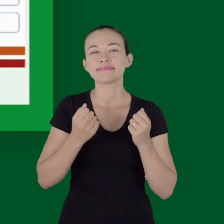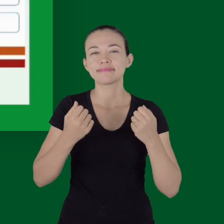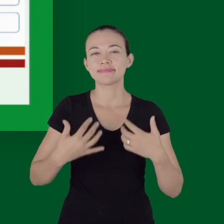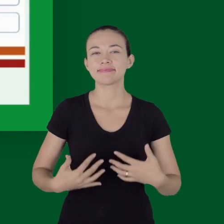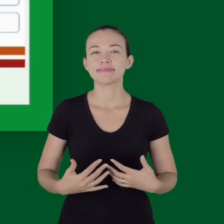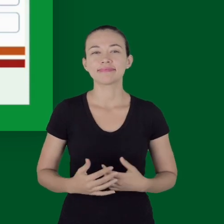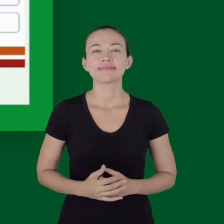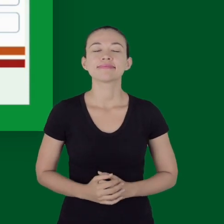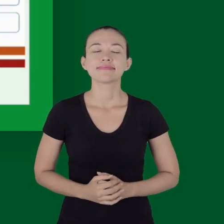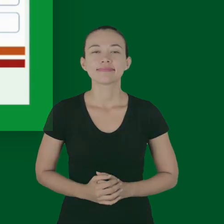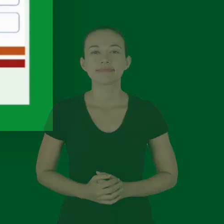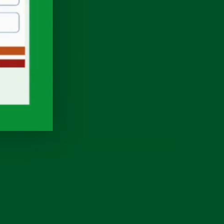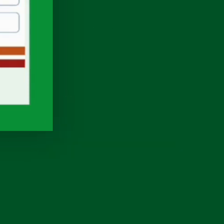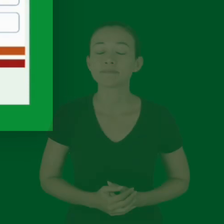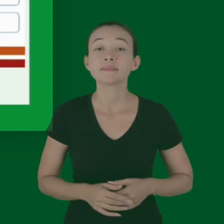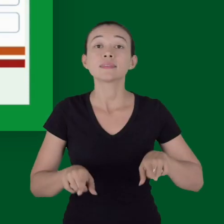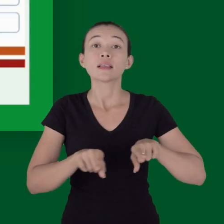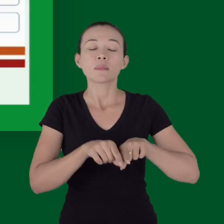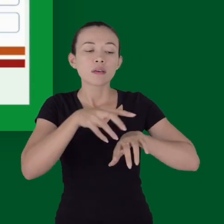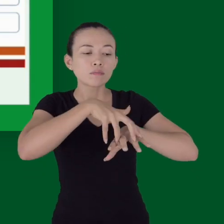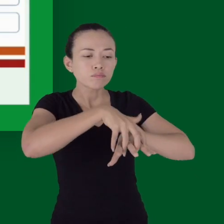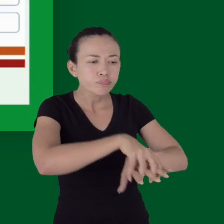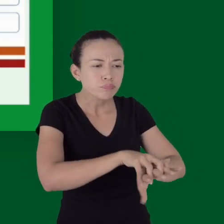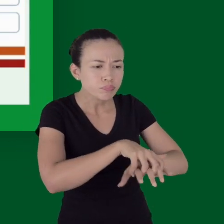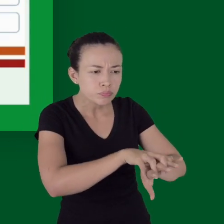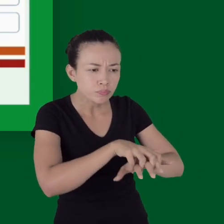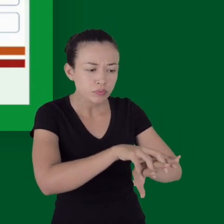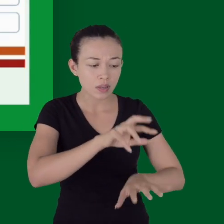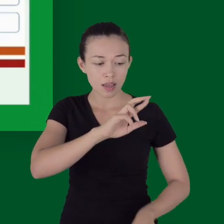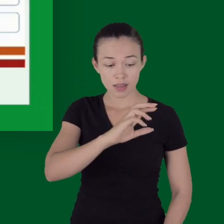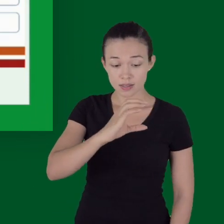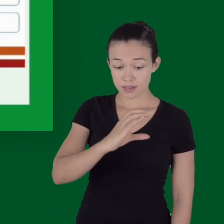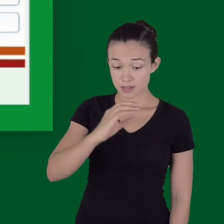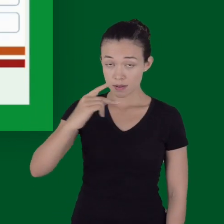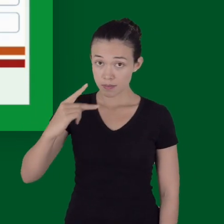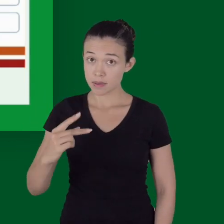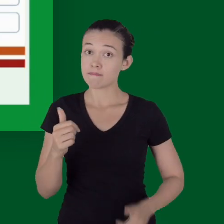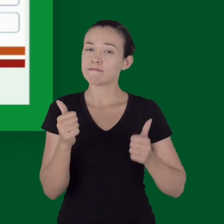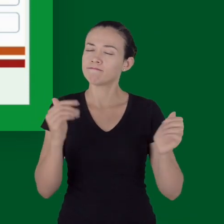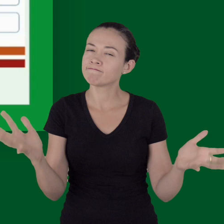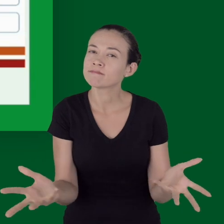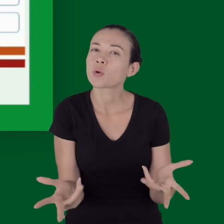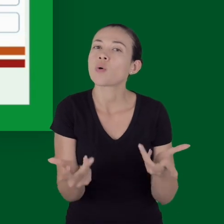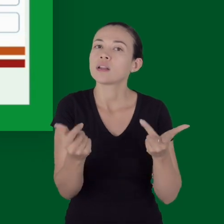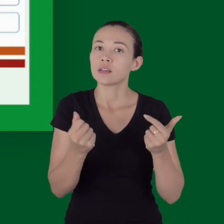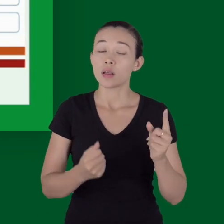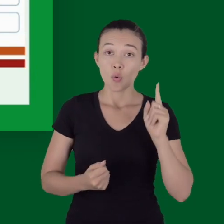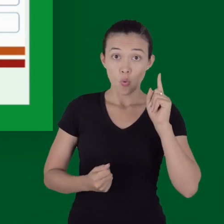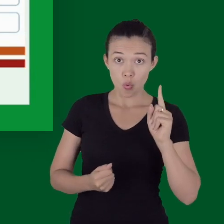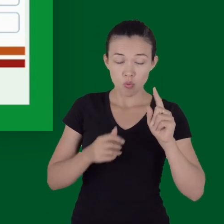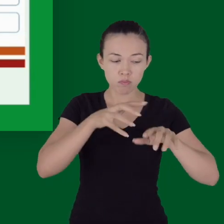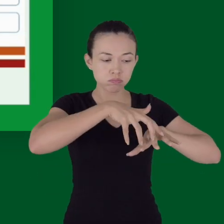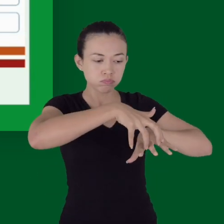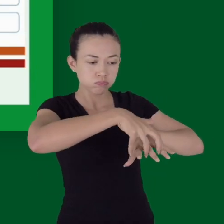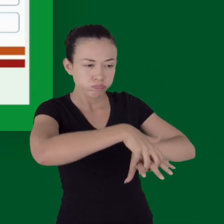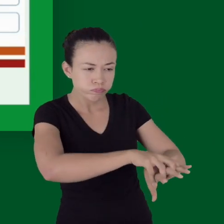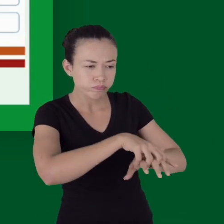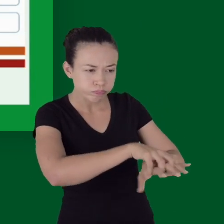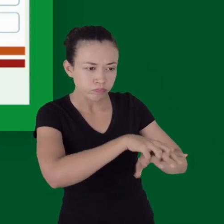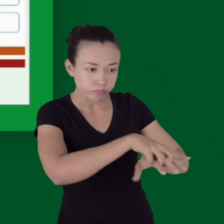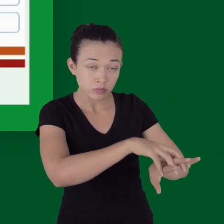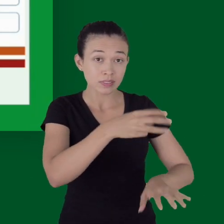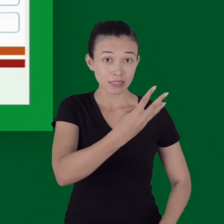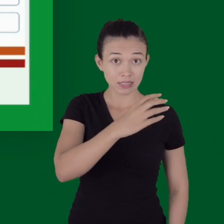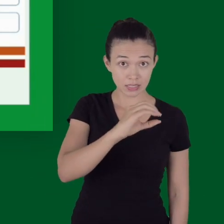técnica, né? Uma RCP de qualidade, um socorrista na frequência,